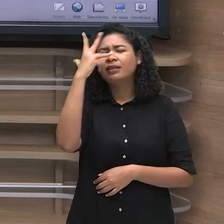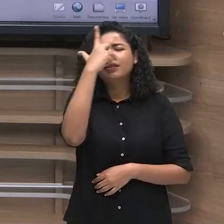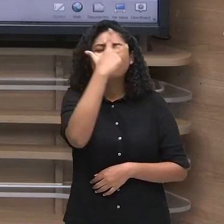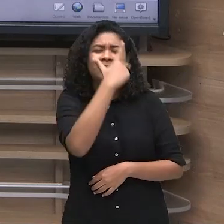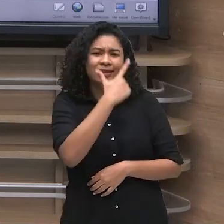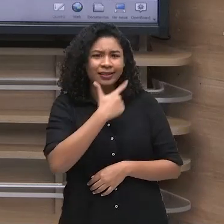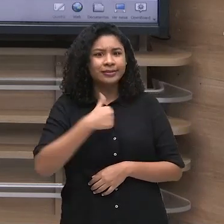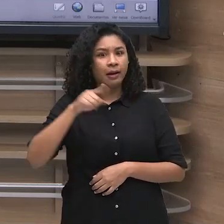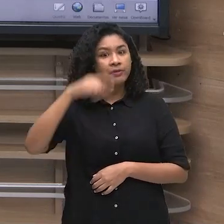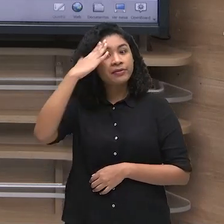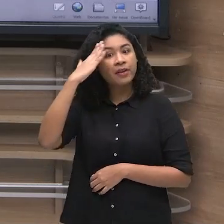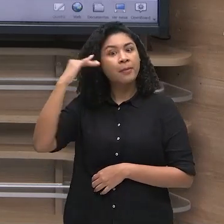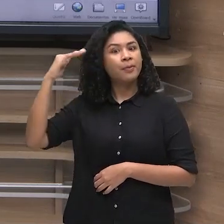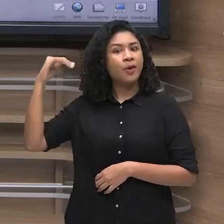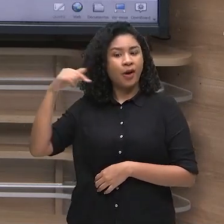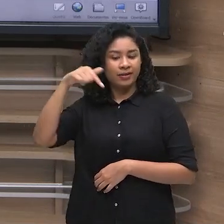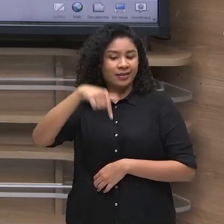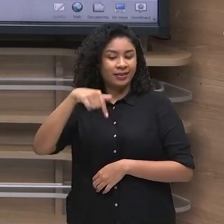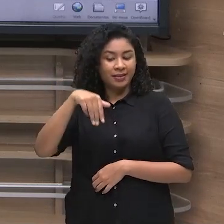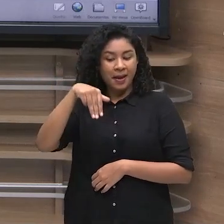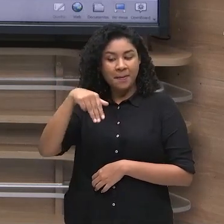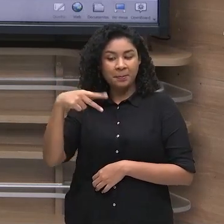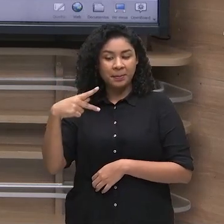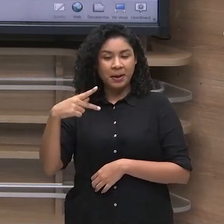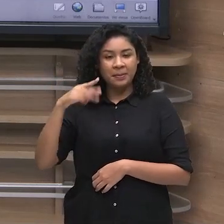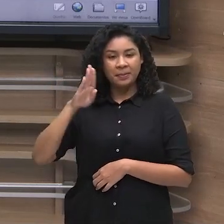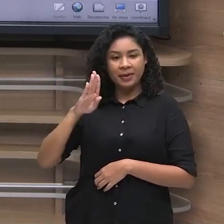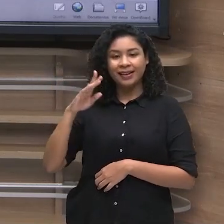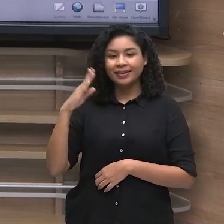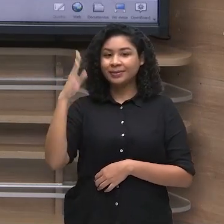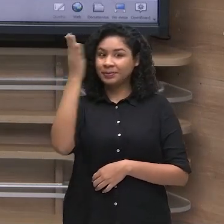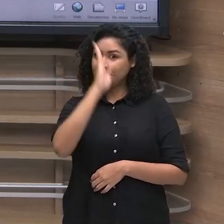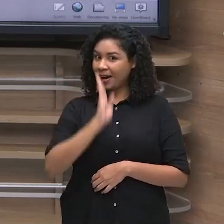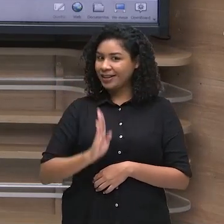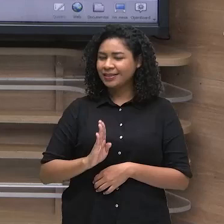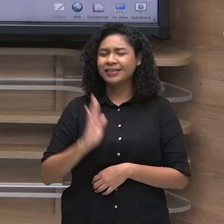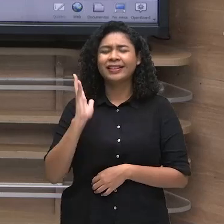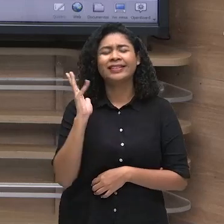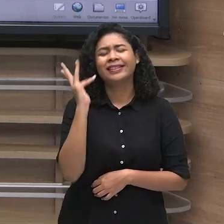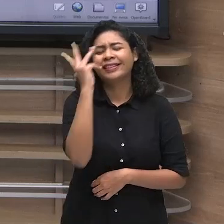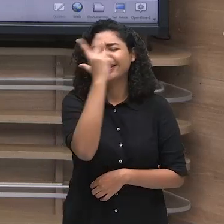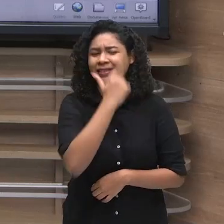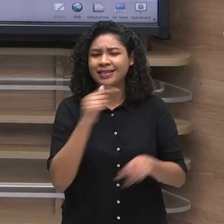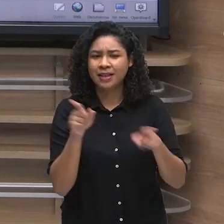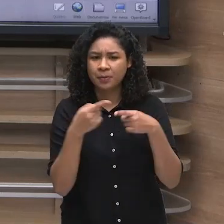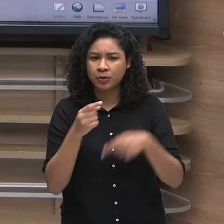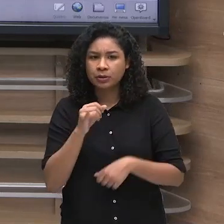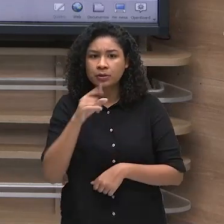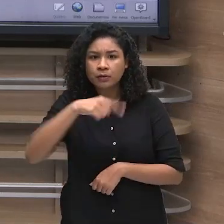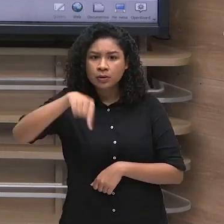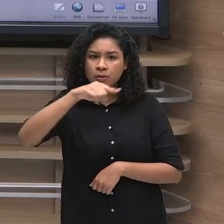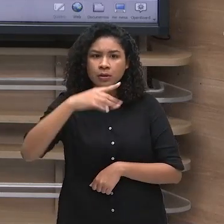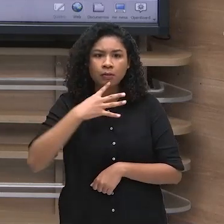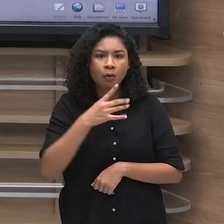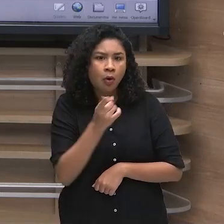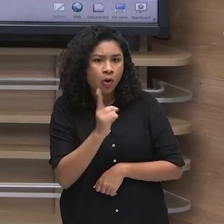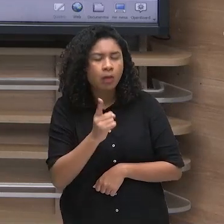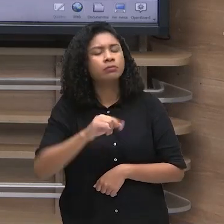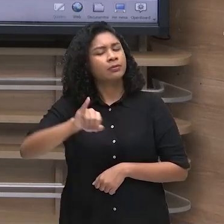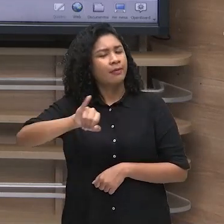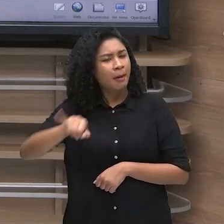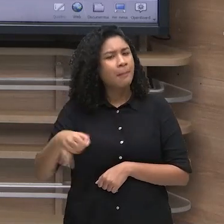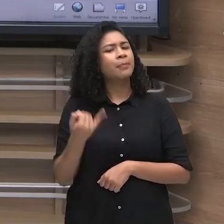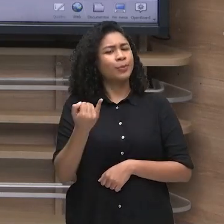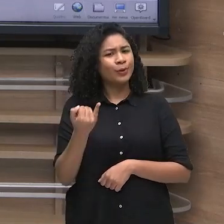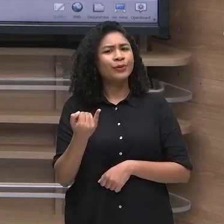nossa música popular brasileira. É assim, coisa mais linda. Ouça, se você ainda não ouviu, sugiro a